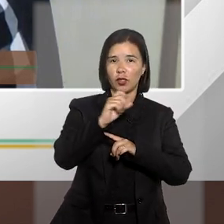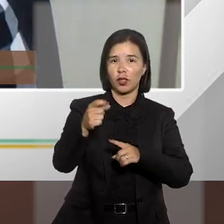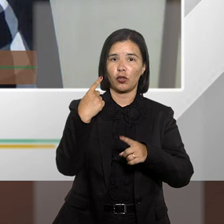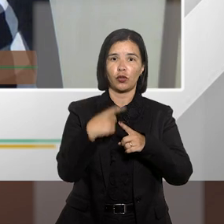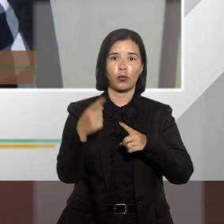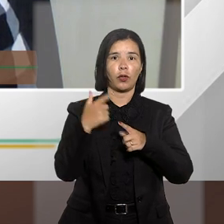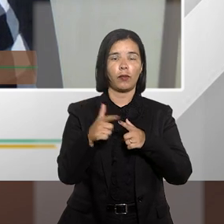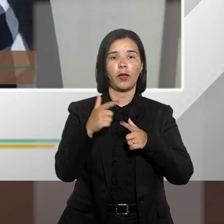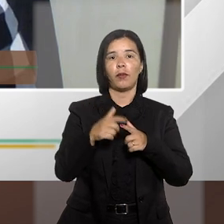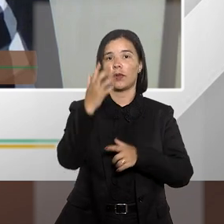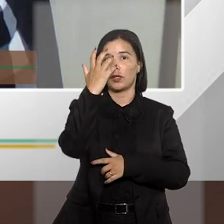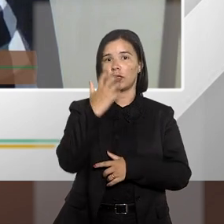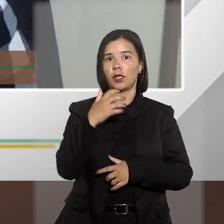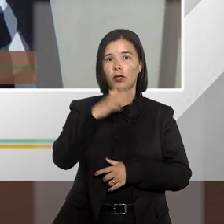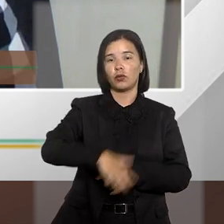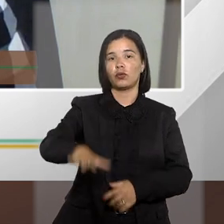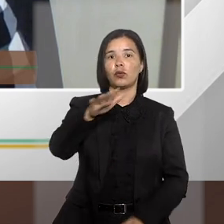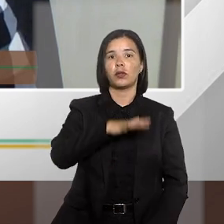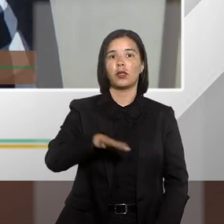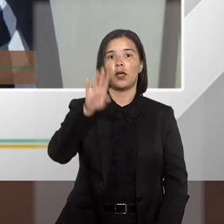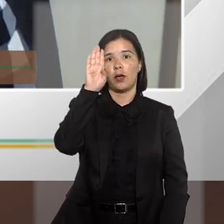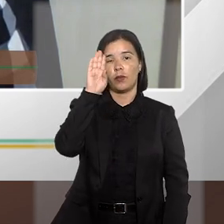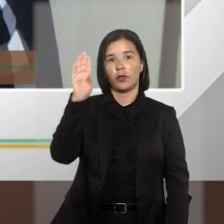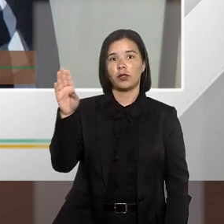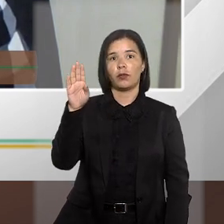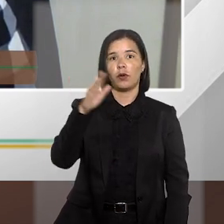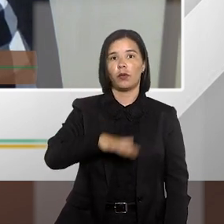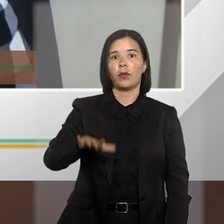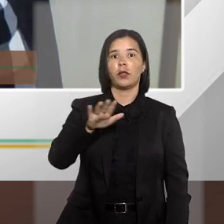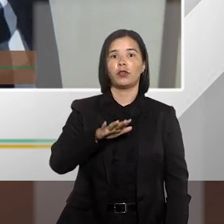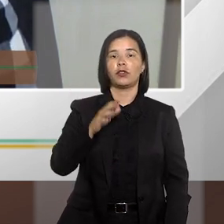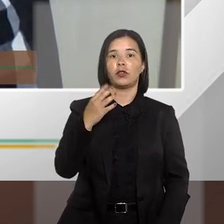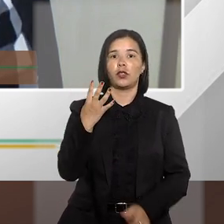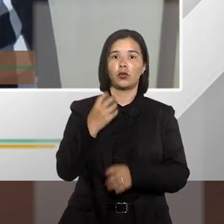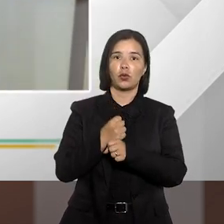aí se encontraram, que foram destruídas principalmente em justiça própria.